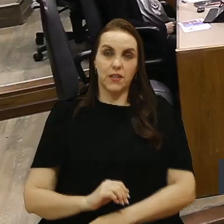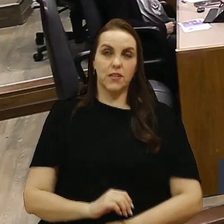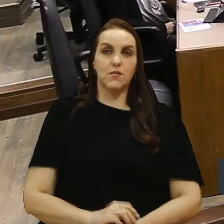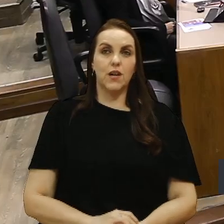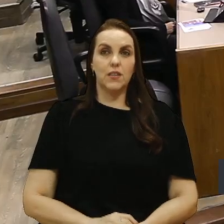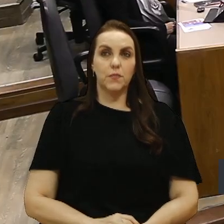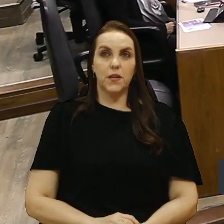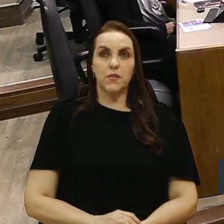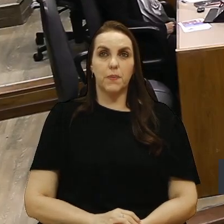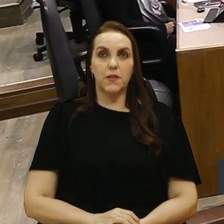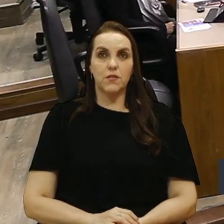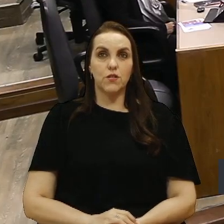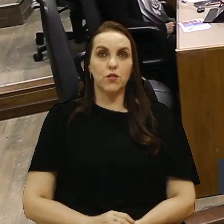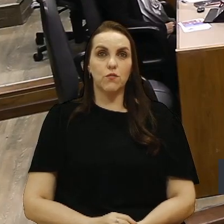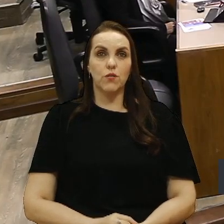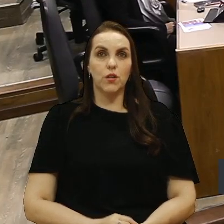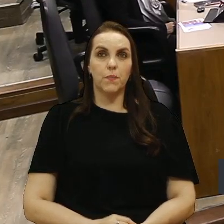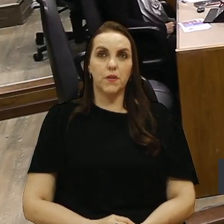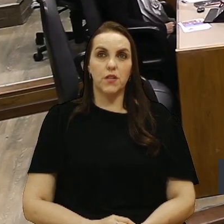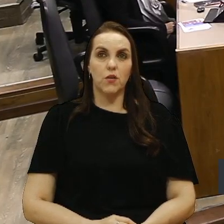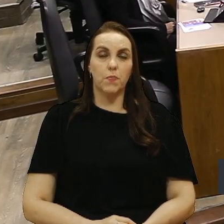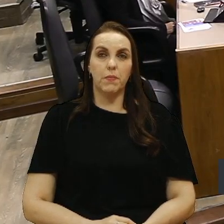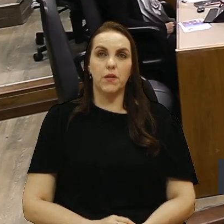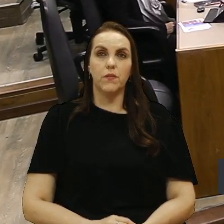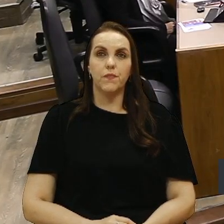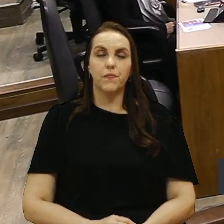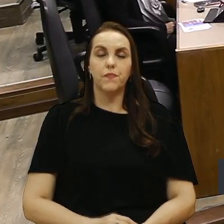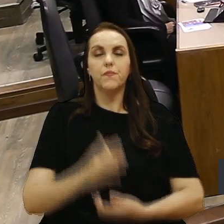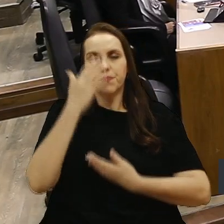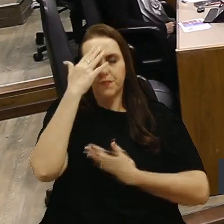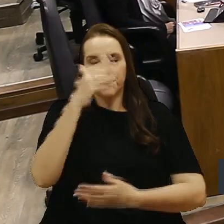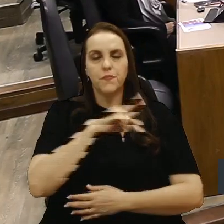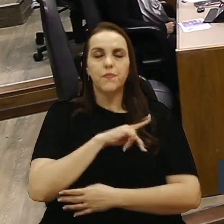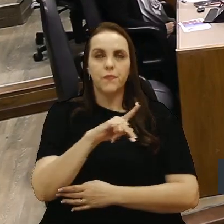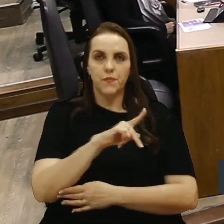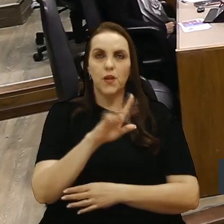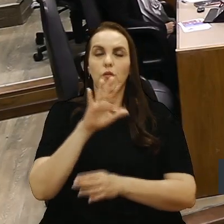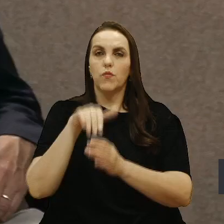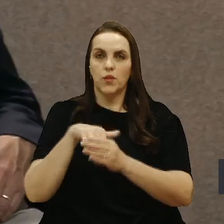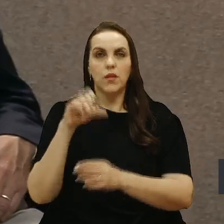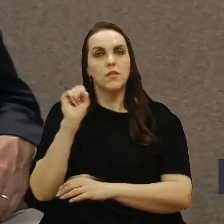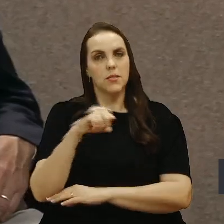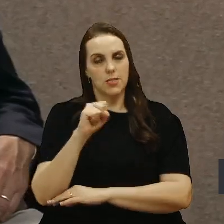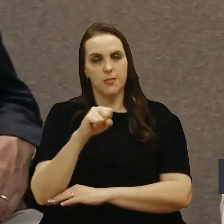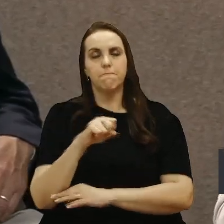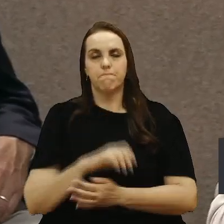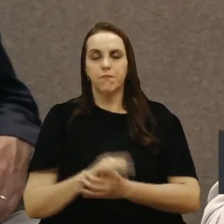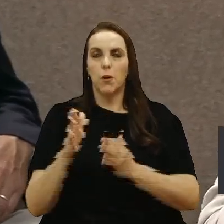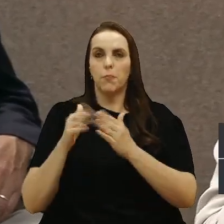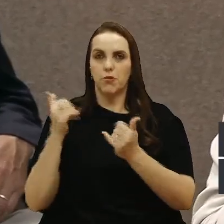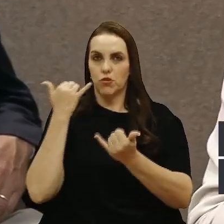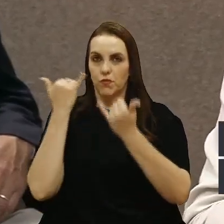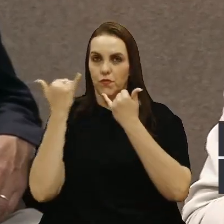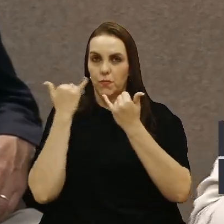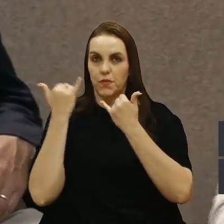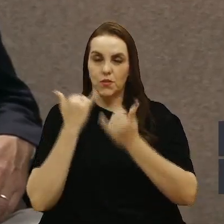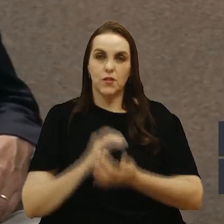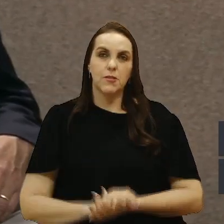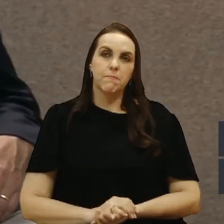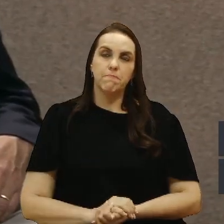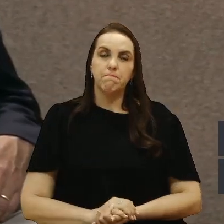Obrigado, presidente. Vereador Lucas, com certeza vou votar favorável a esse pedido de informação,